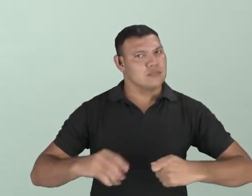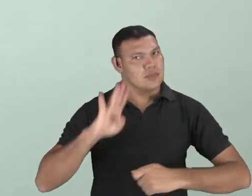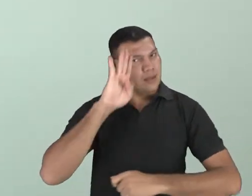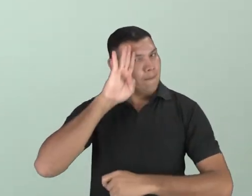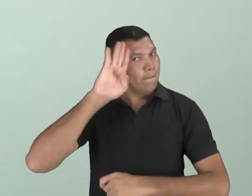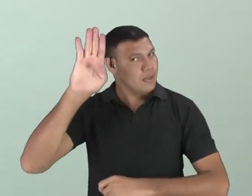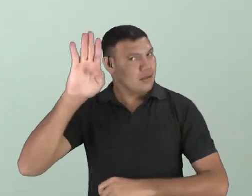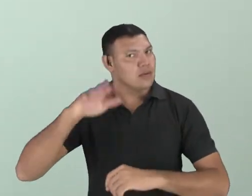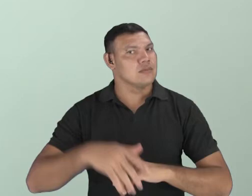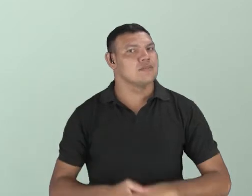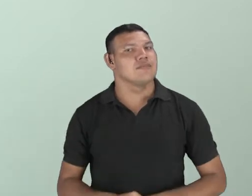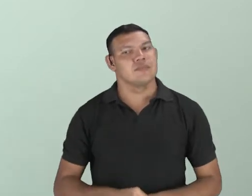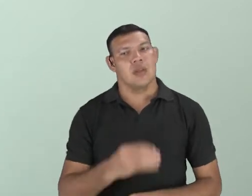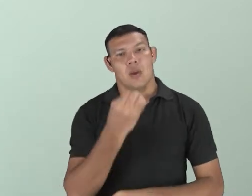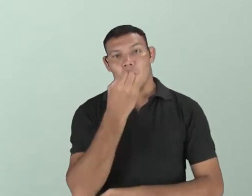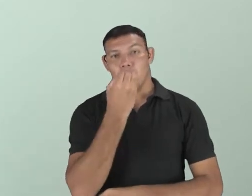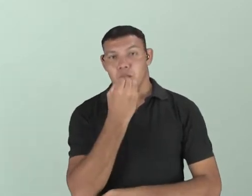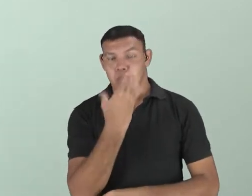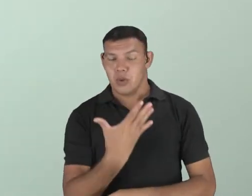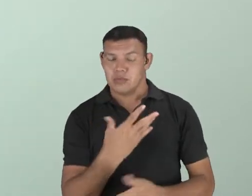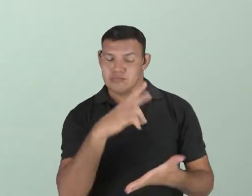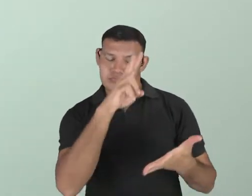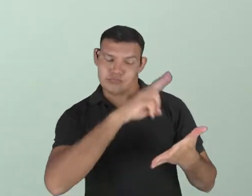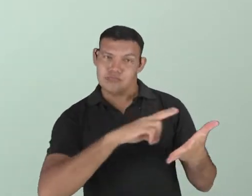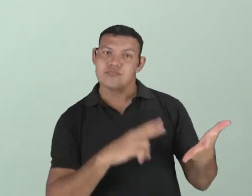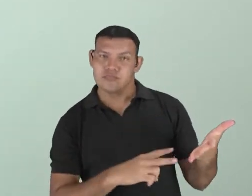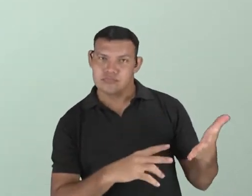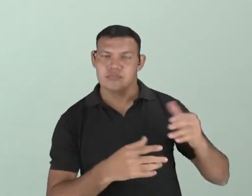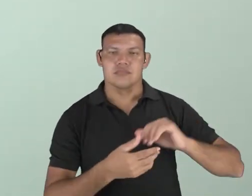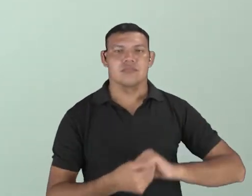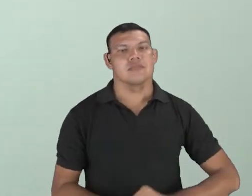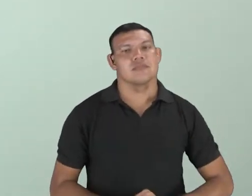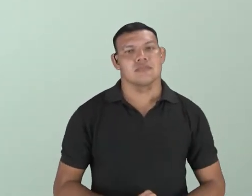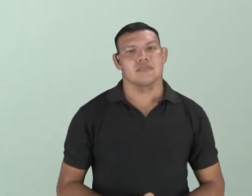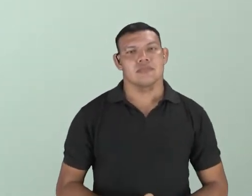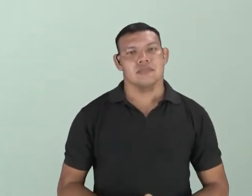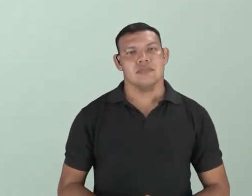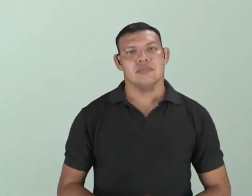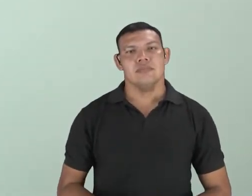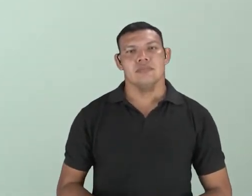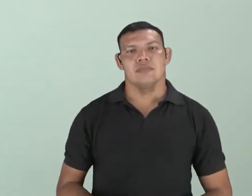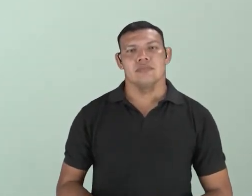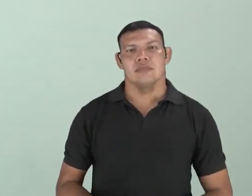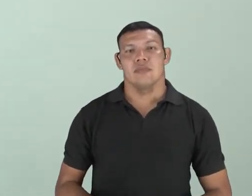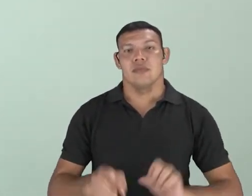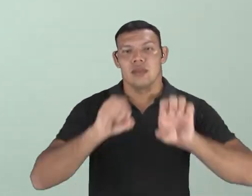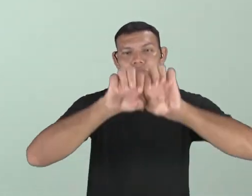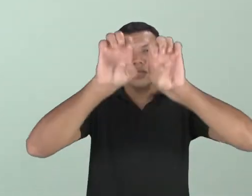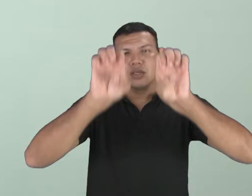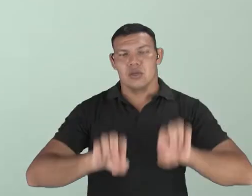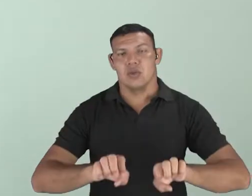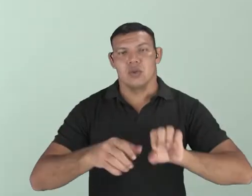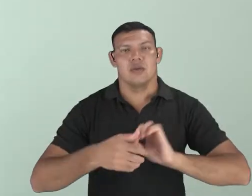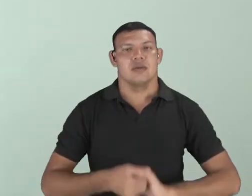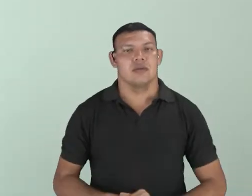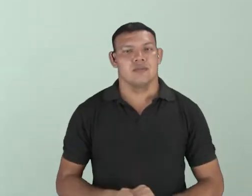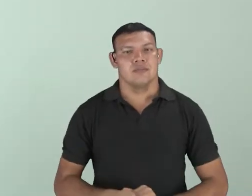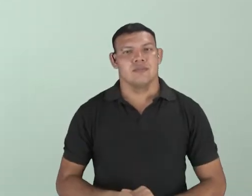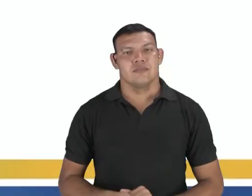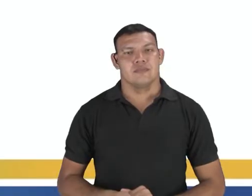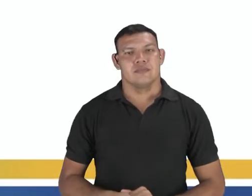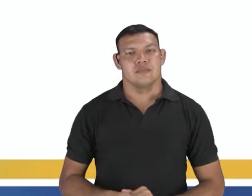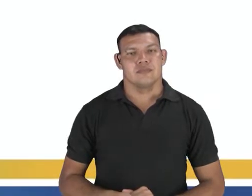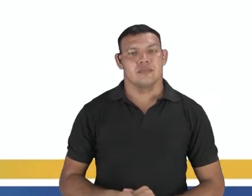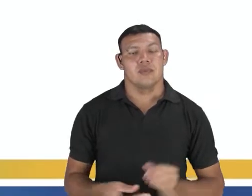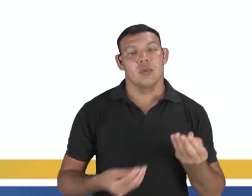precisa principalmente fazer boas leituras. Vamos pensar na estrutura. A